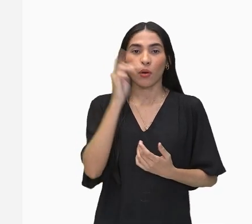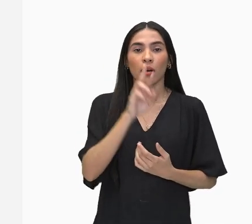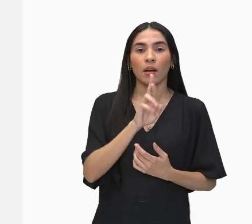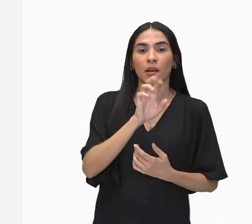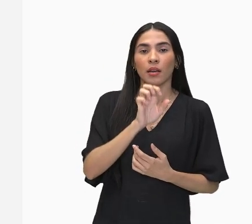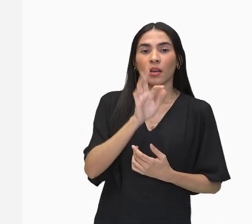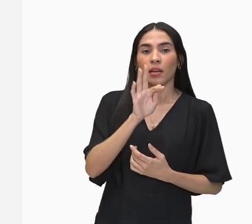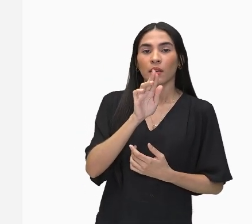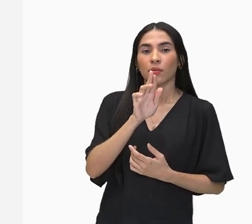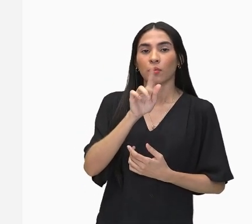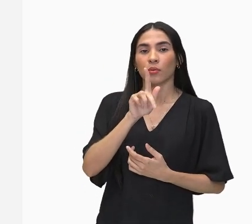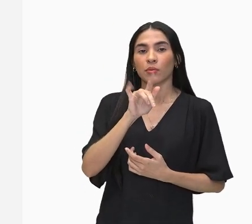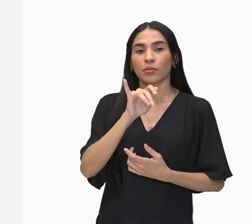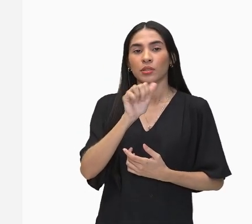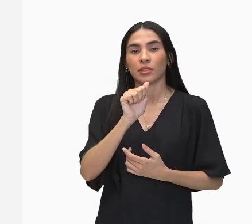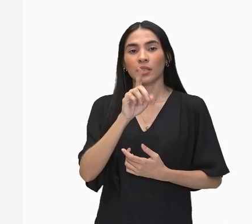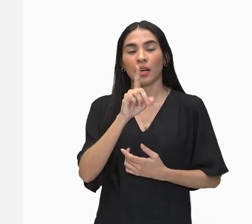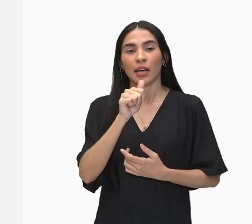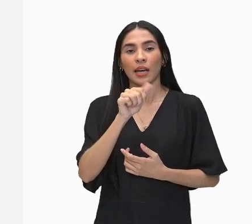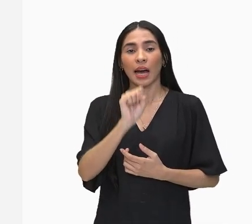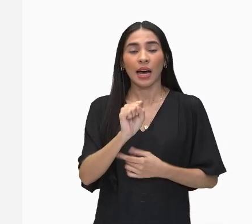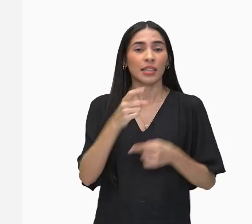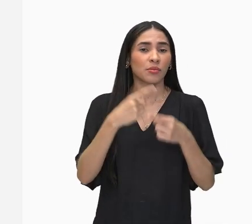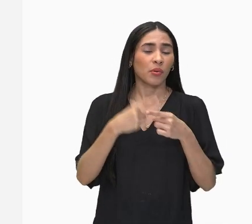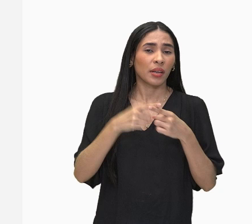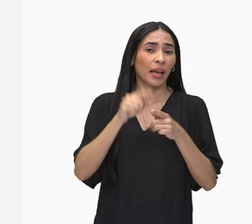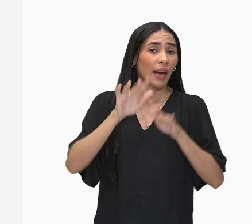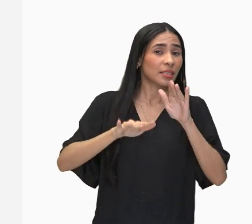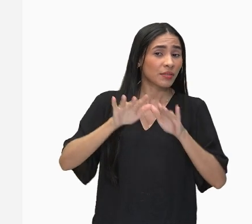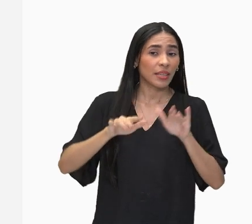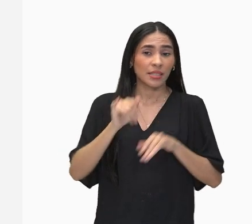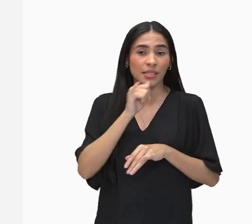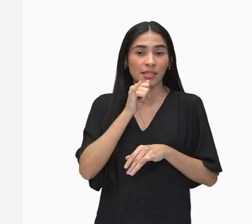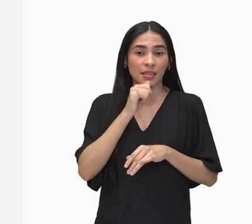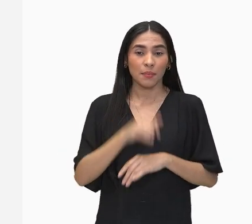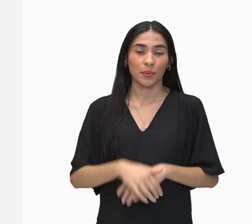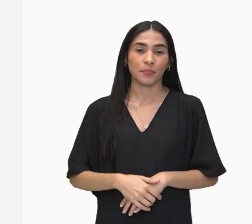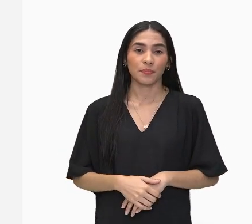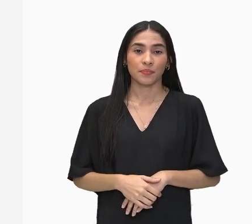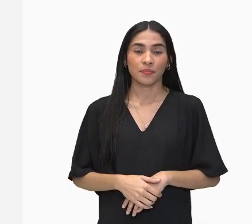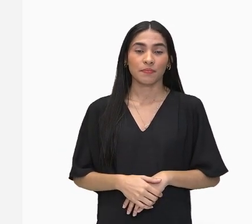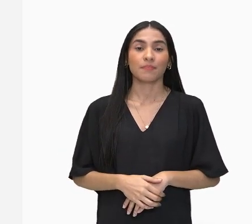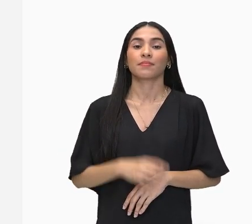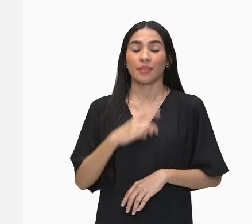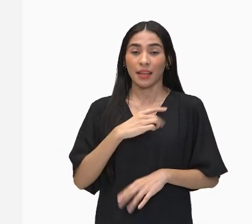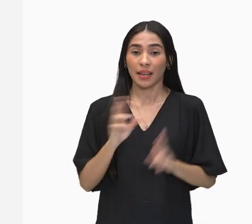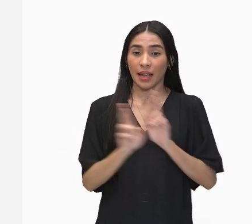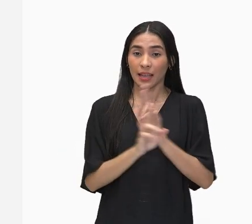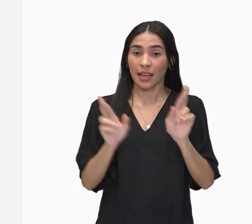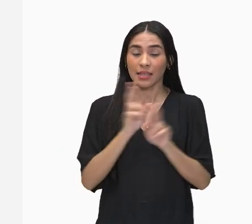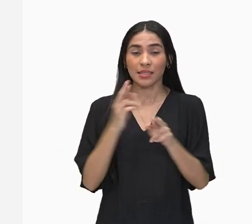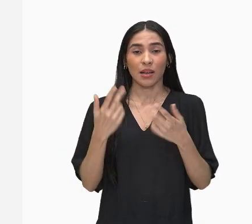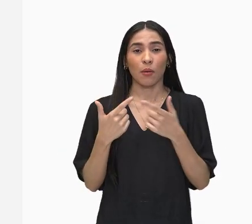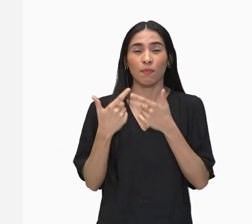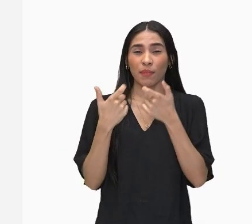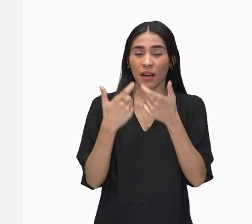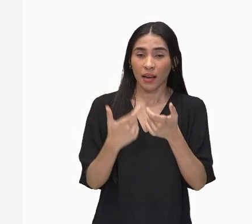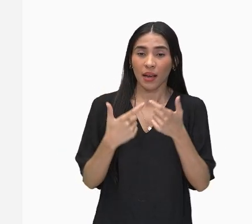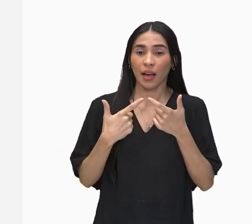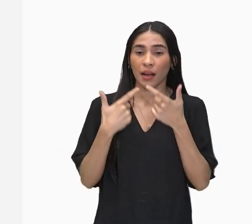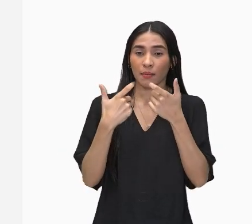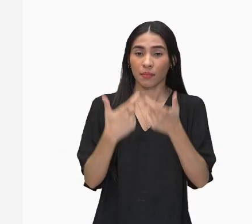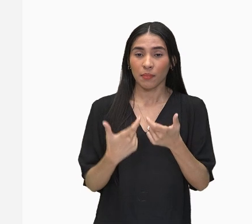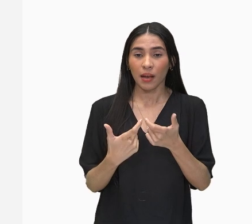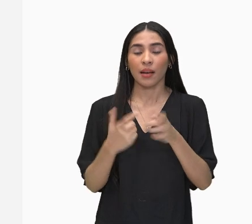por motivações, né, que muitas vezes estão relacionados a conflitos, perseguições